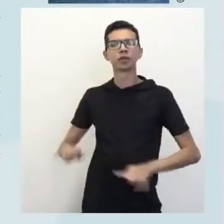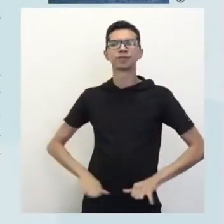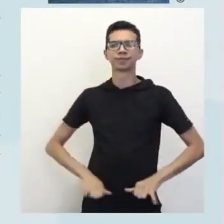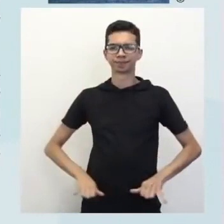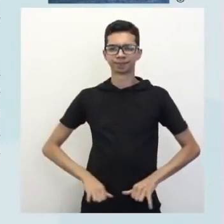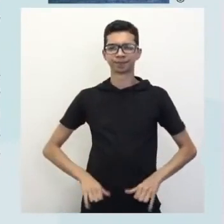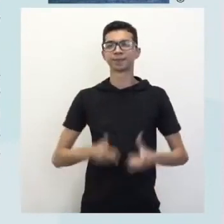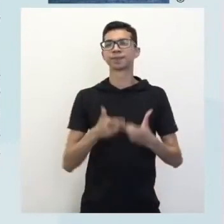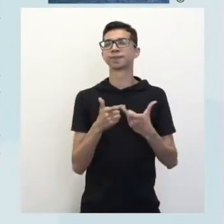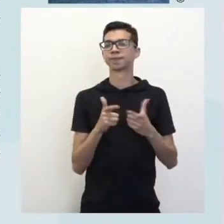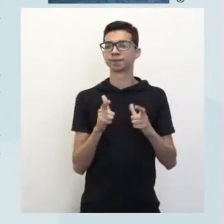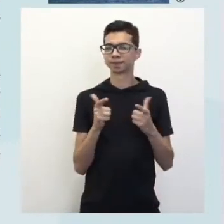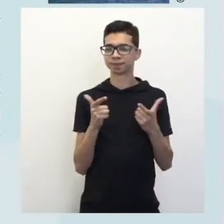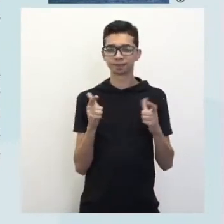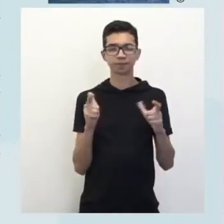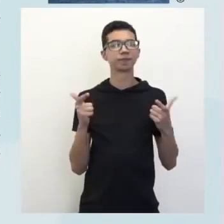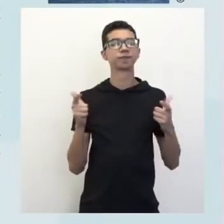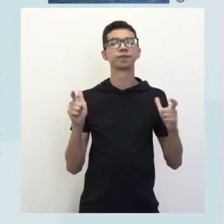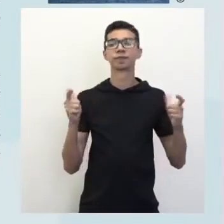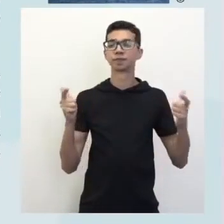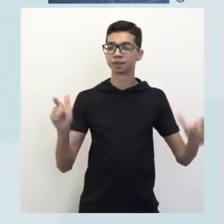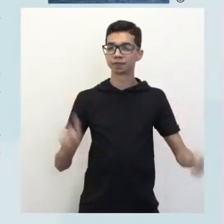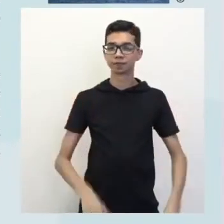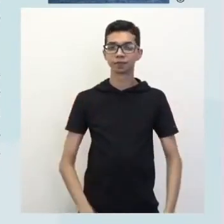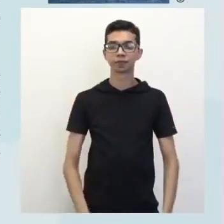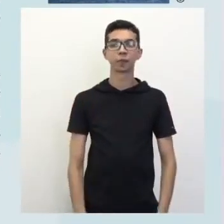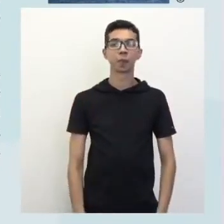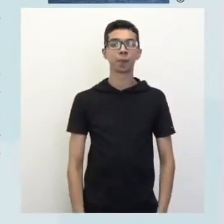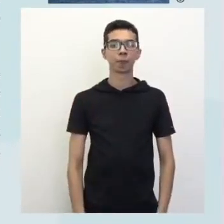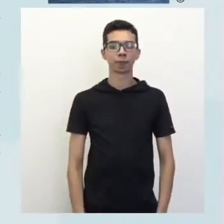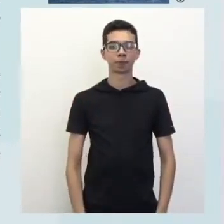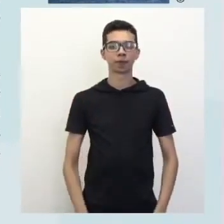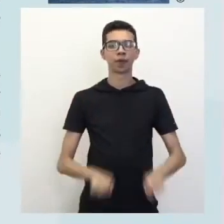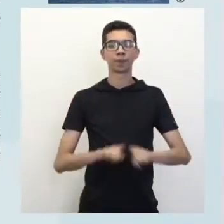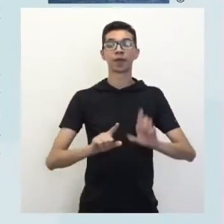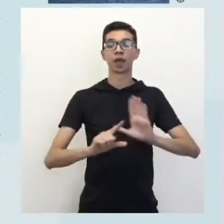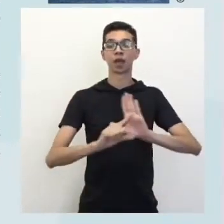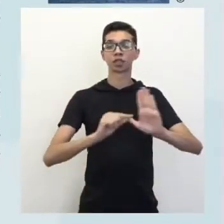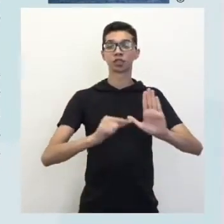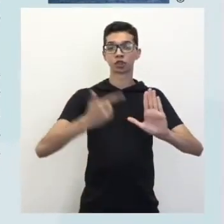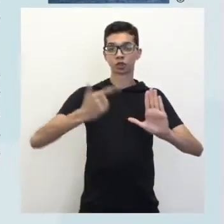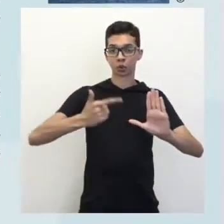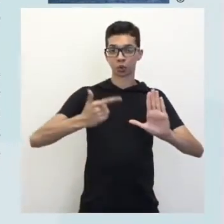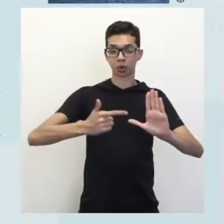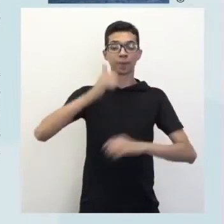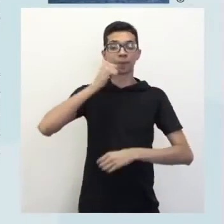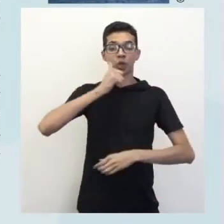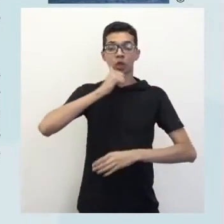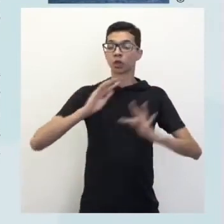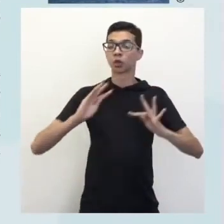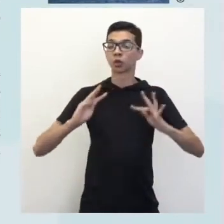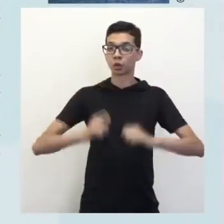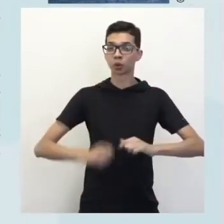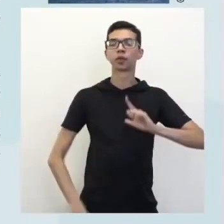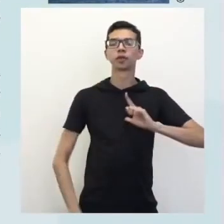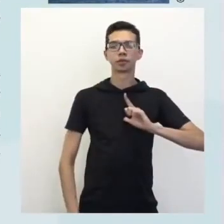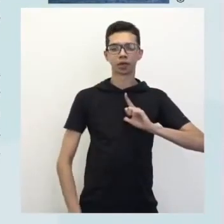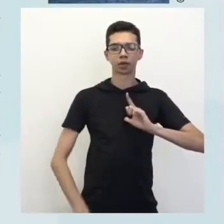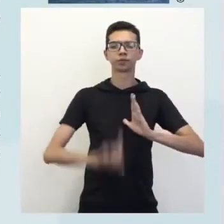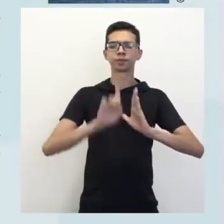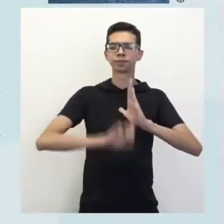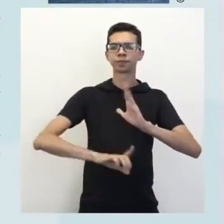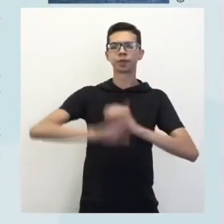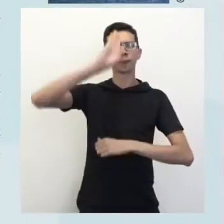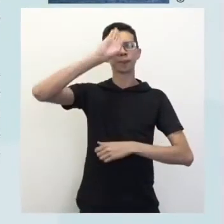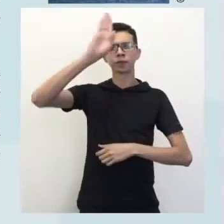No segundo artigo vai dizer, toda mulher goza dos direitos fundamentais inerentes à pessoa humana. Né?